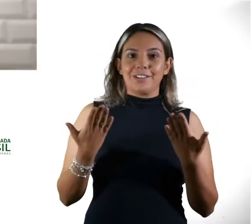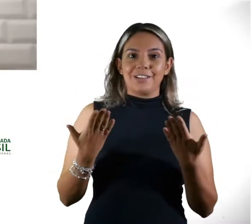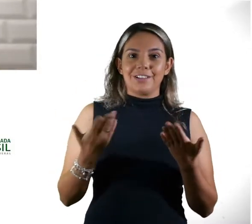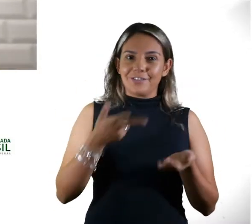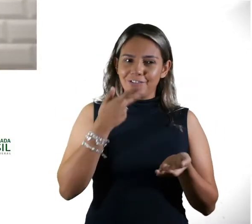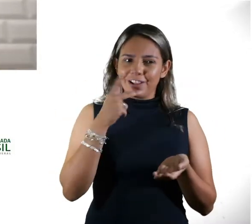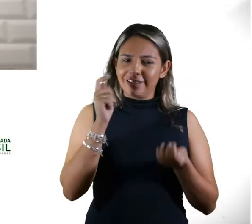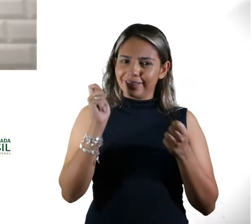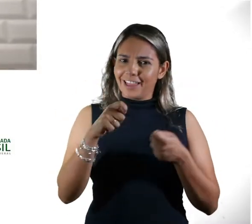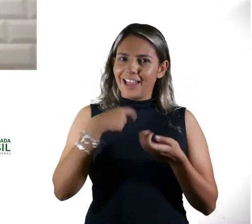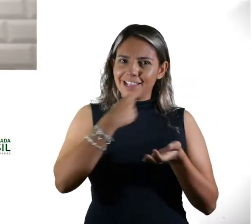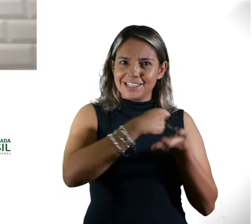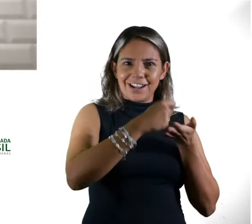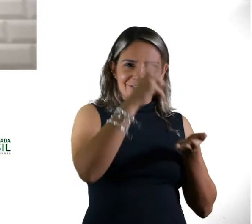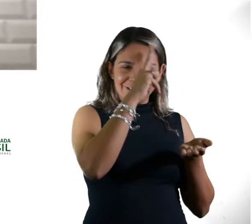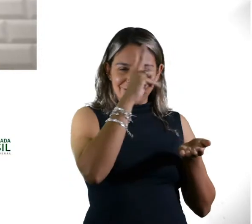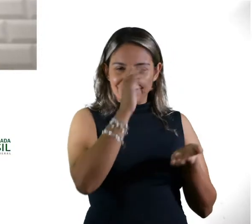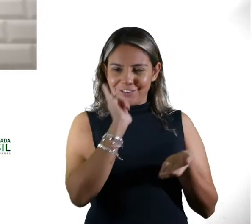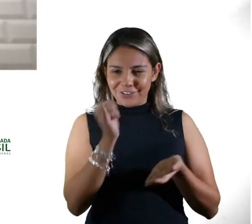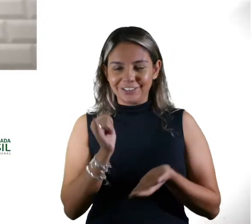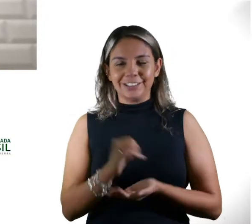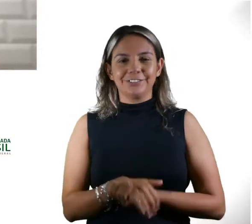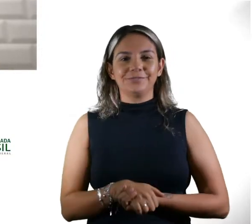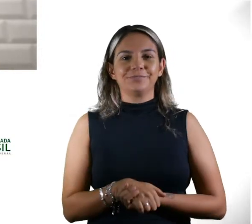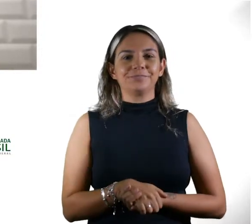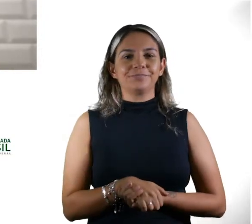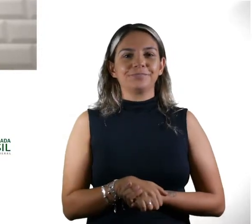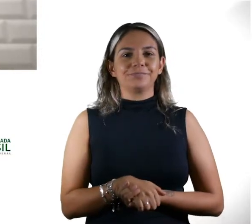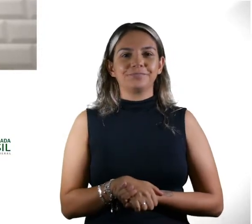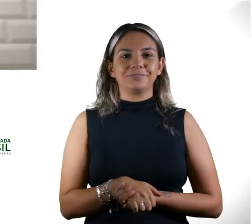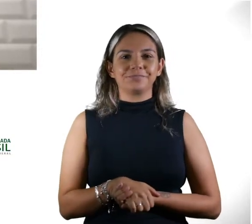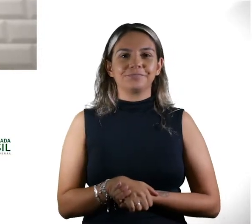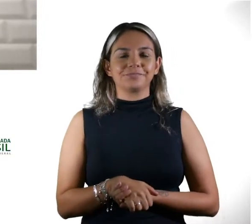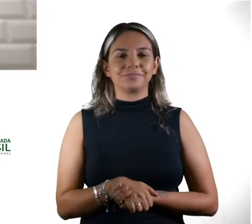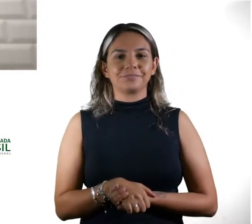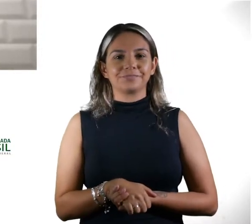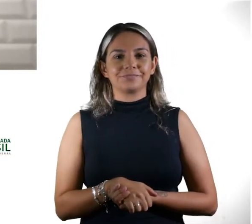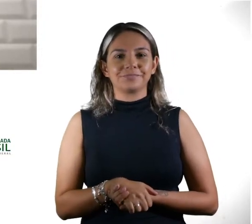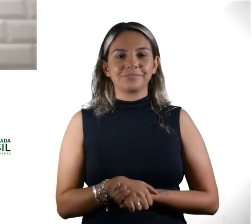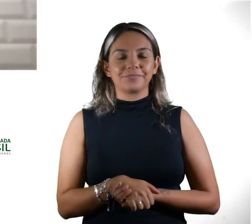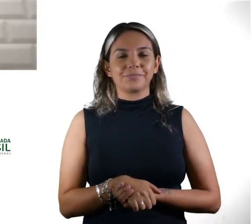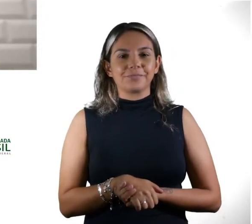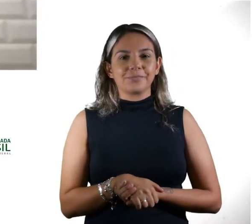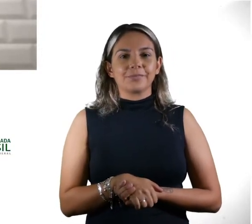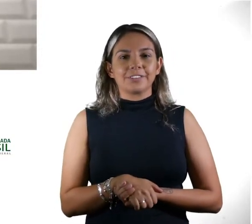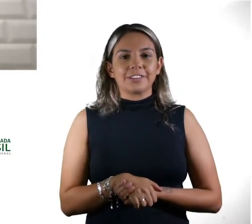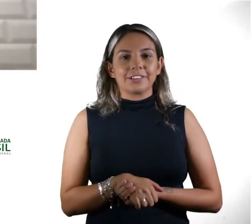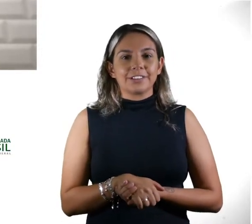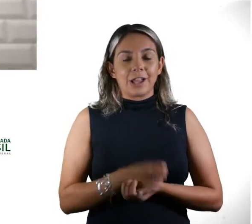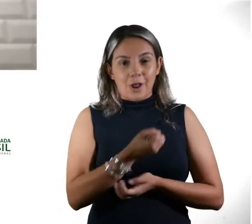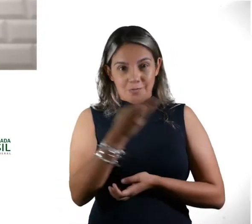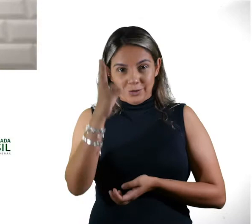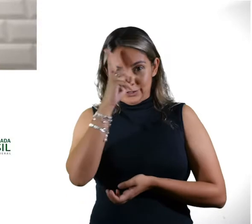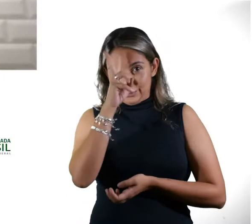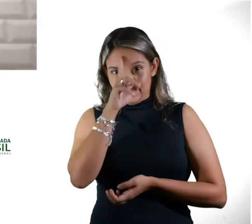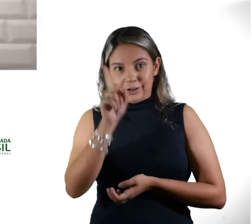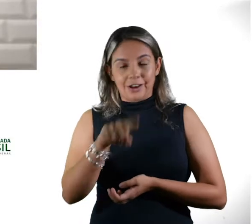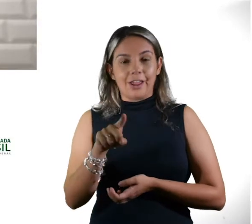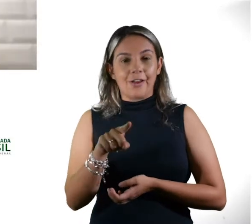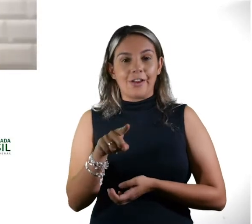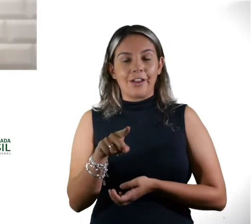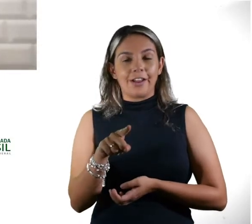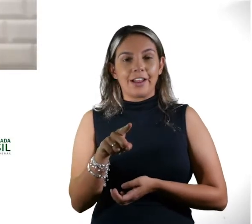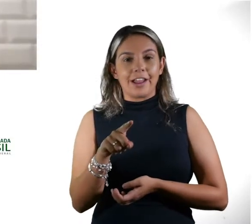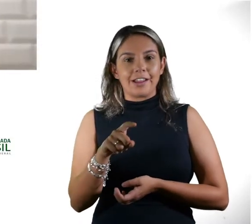algumas das histórias não são más. Eu devia tomar nota, não estou tomando nota, porque algumas das histórias não são más. Às